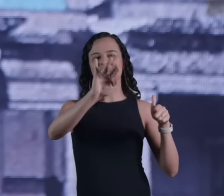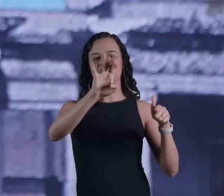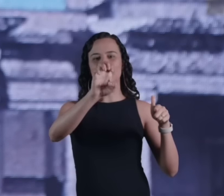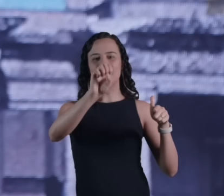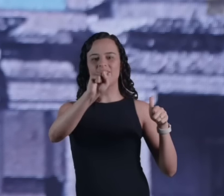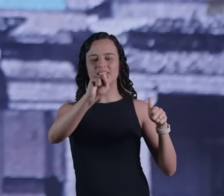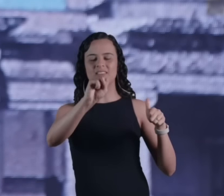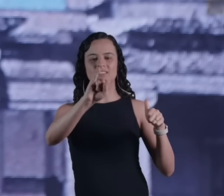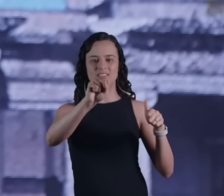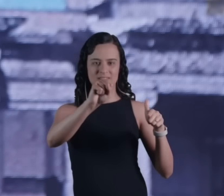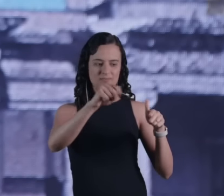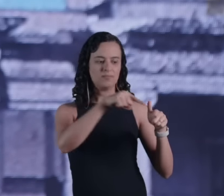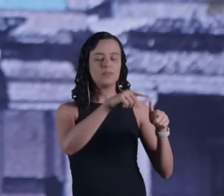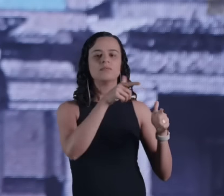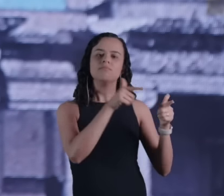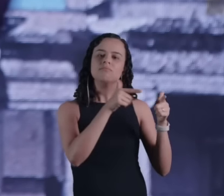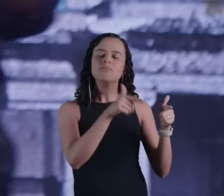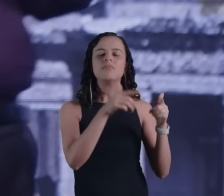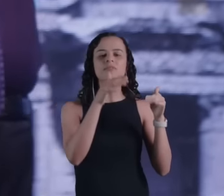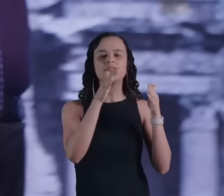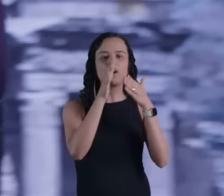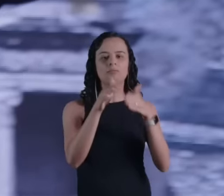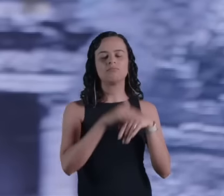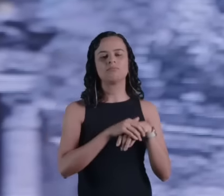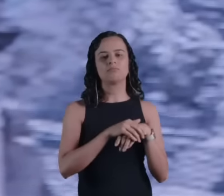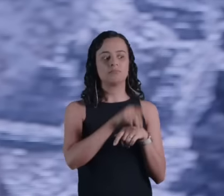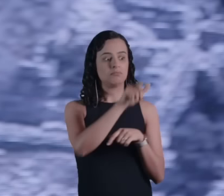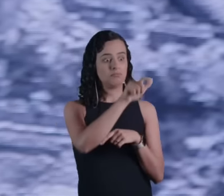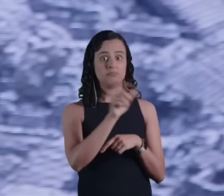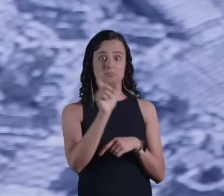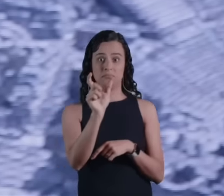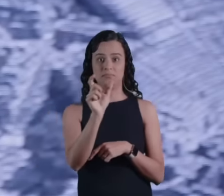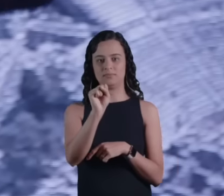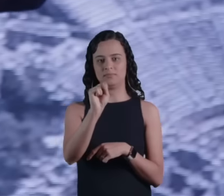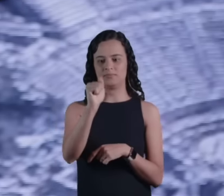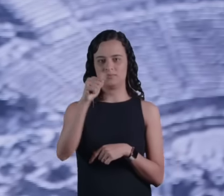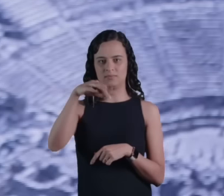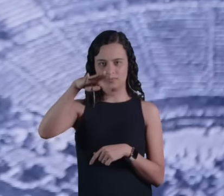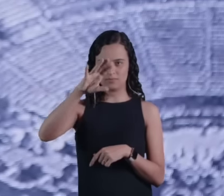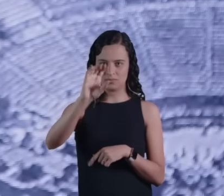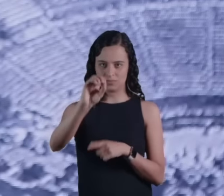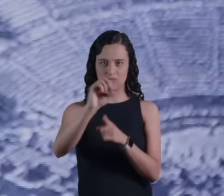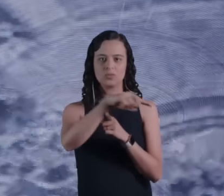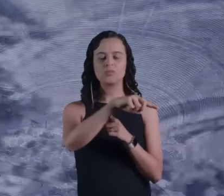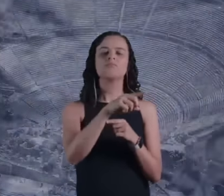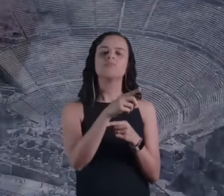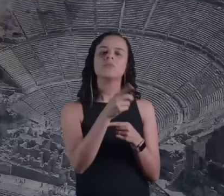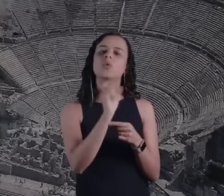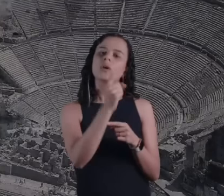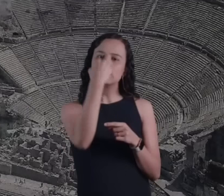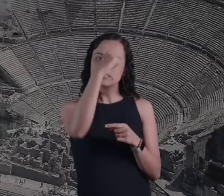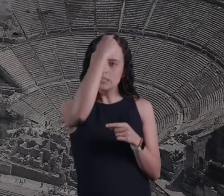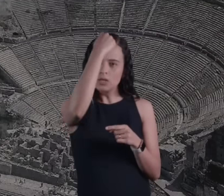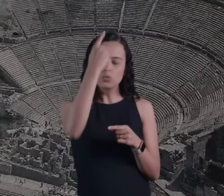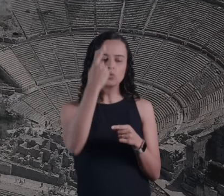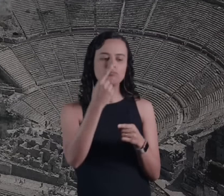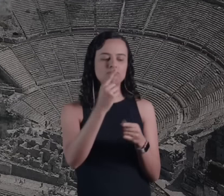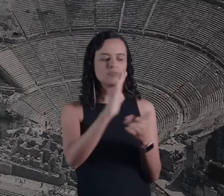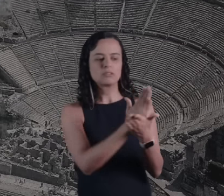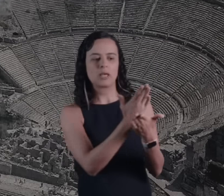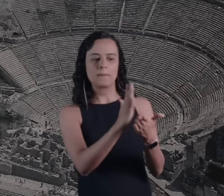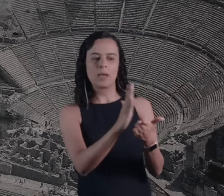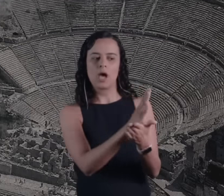palavra santo significa separado para uso exclusivo.